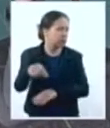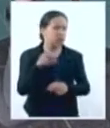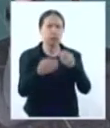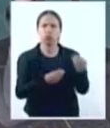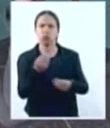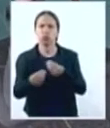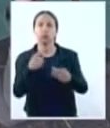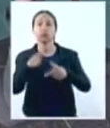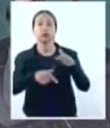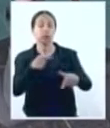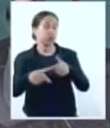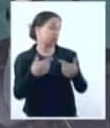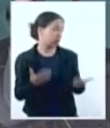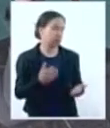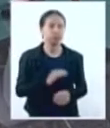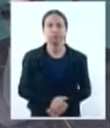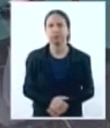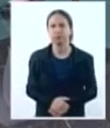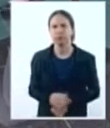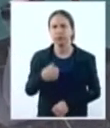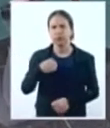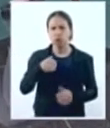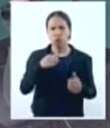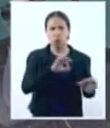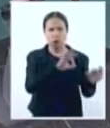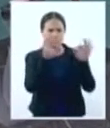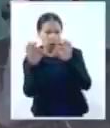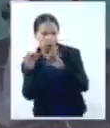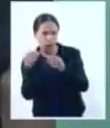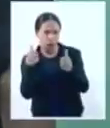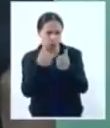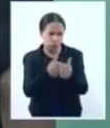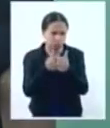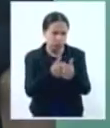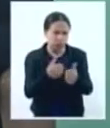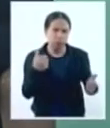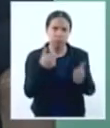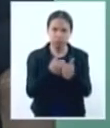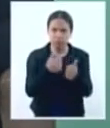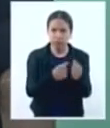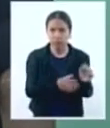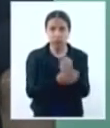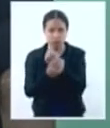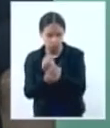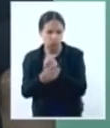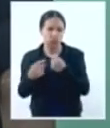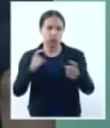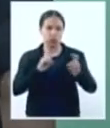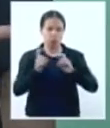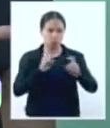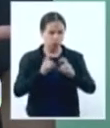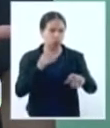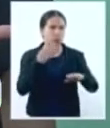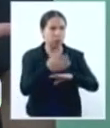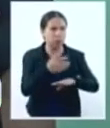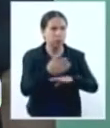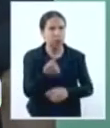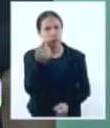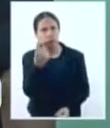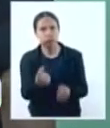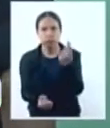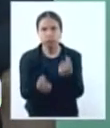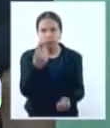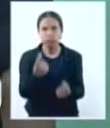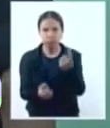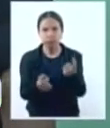trabalho? Vocês têm... Eu tenho acompanhado mais de perto os trabalhos da Comissão de Segurança. A gente se reúne com uma certa frequência. Muitas vezes também com a Rede